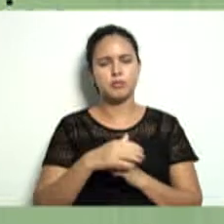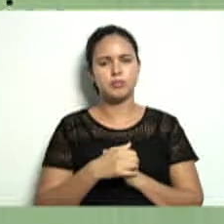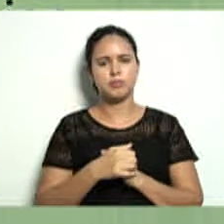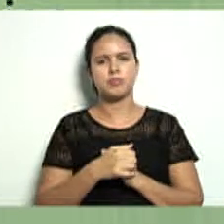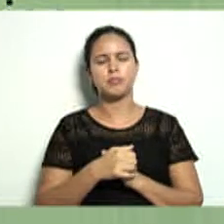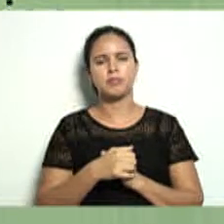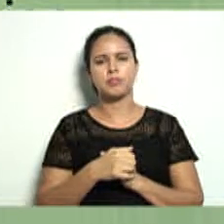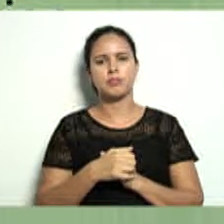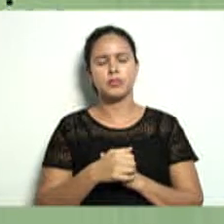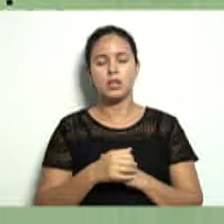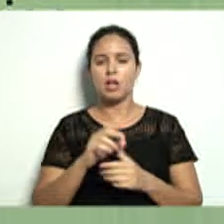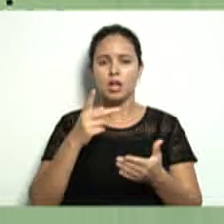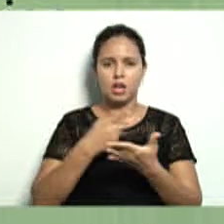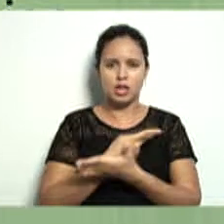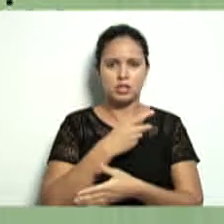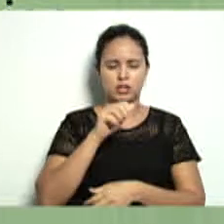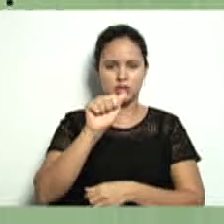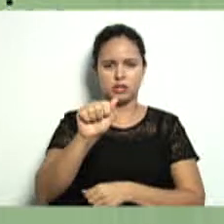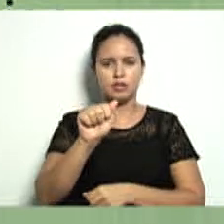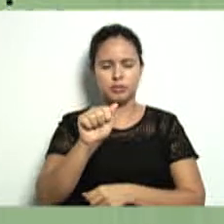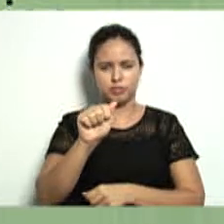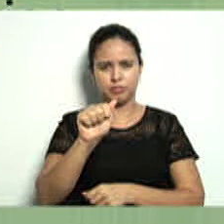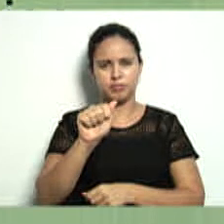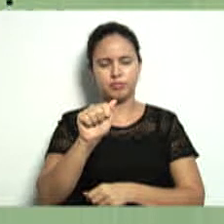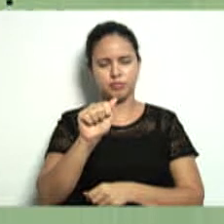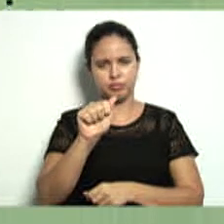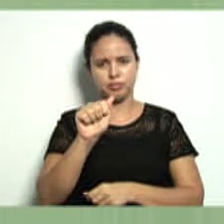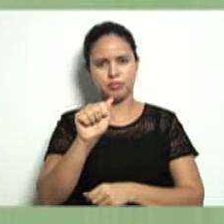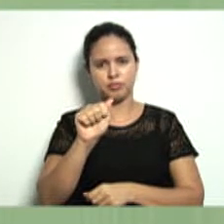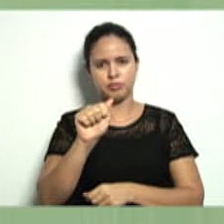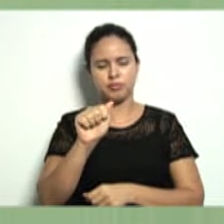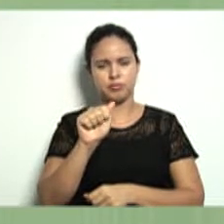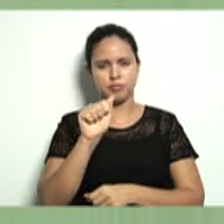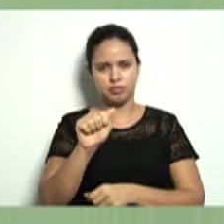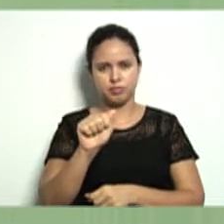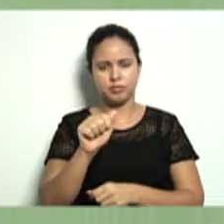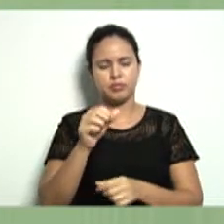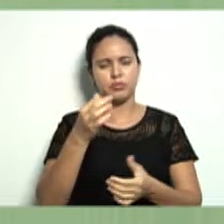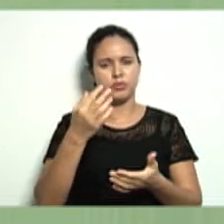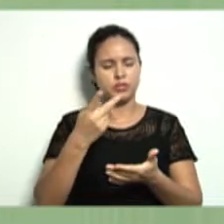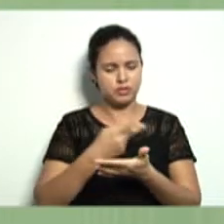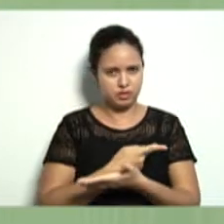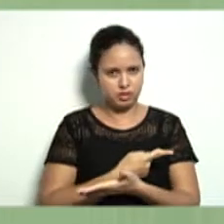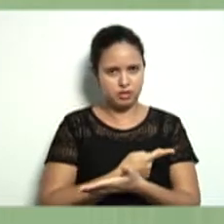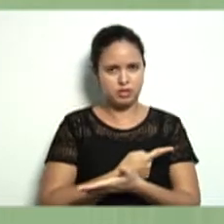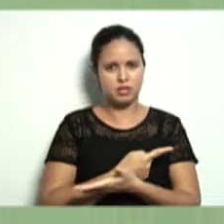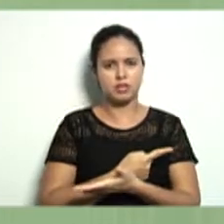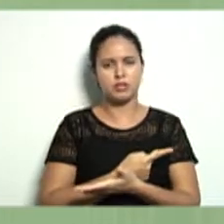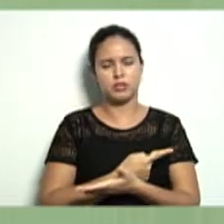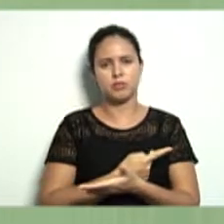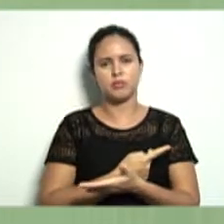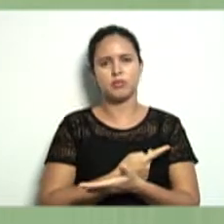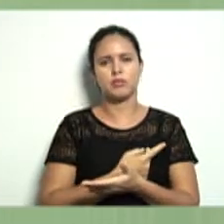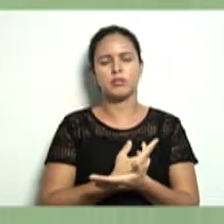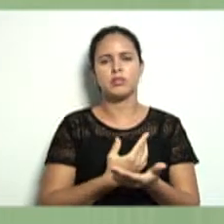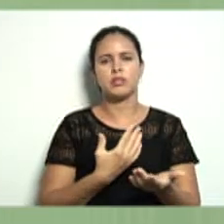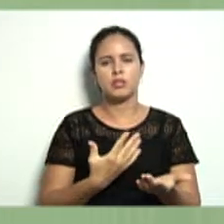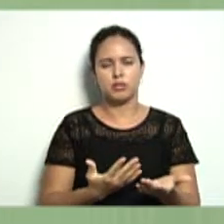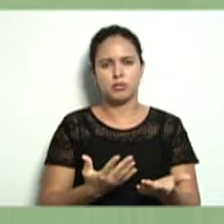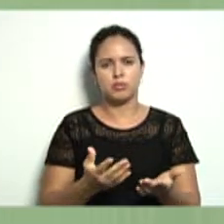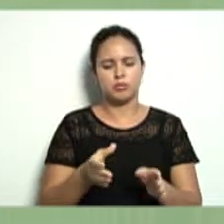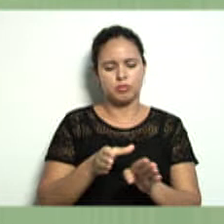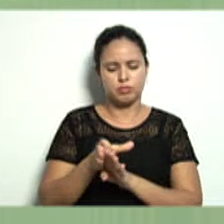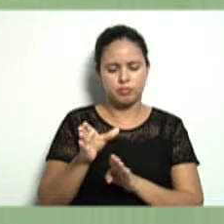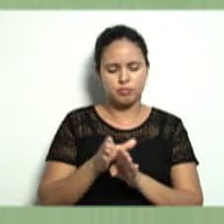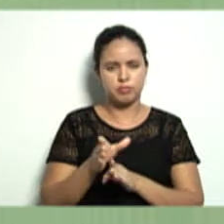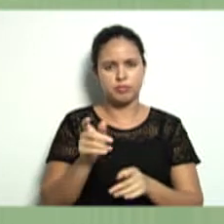professor? incorreta. Isso. E realmente a alternativa em relação ao Conselho de Administração,